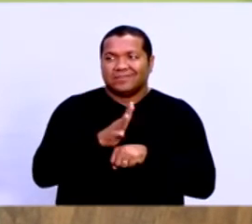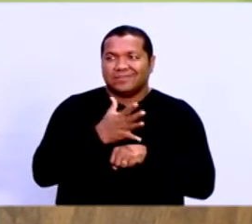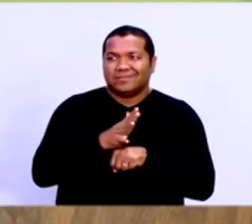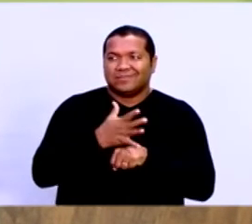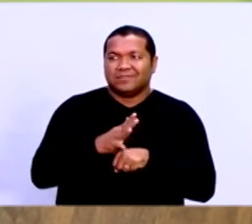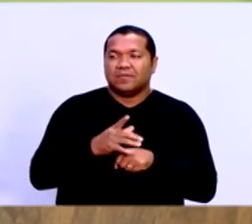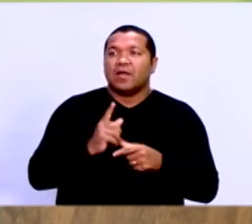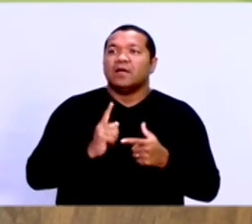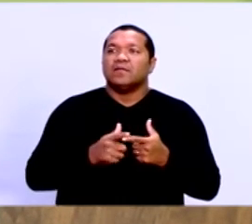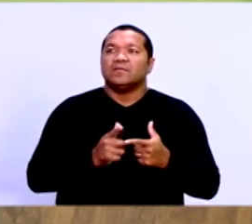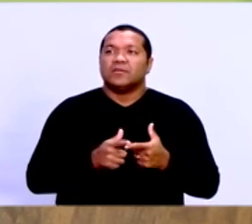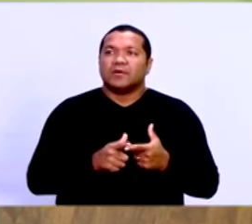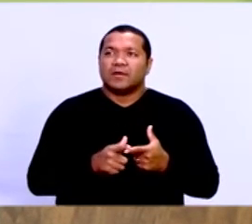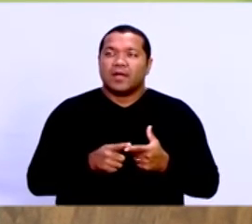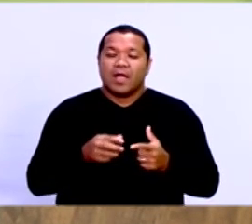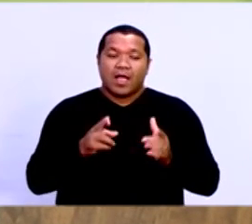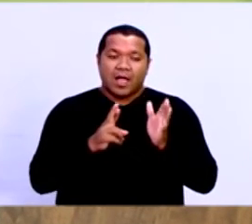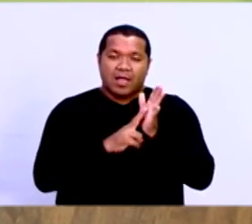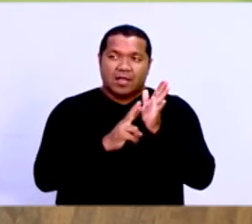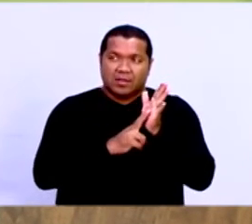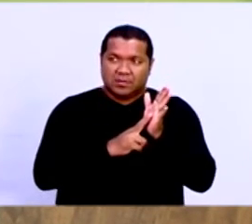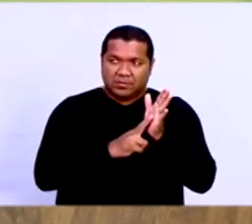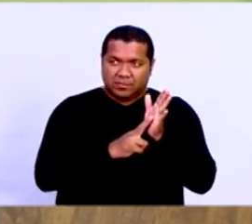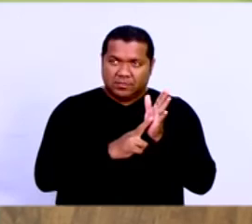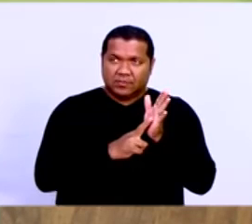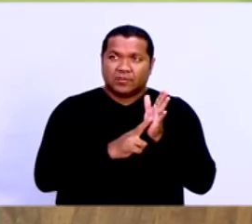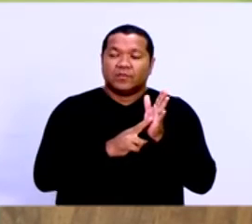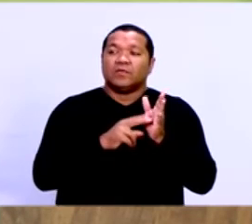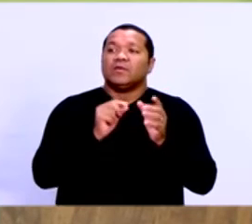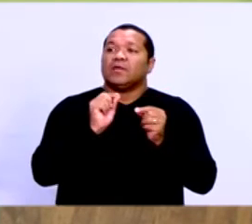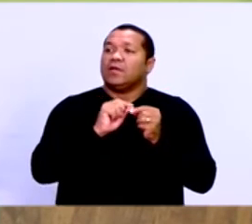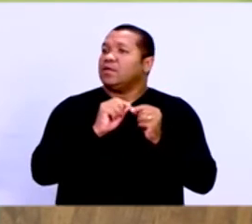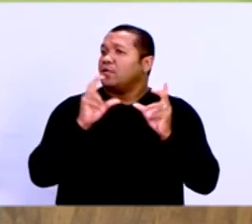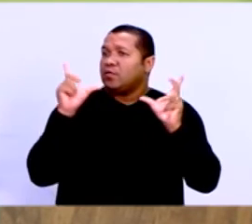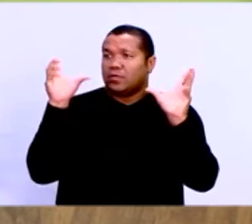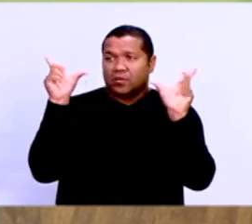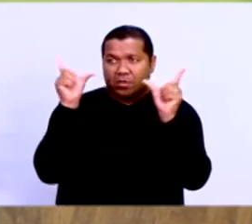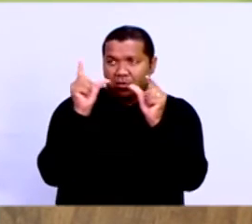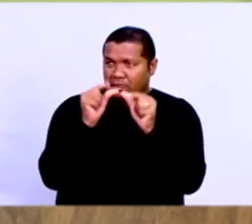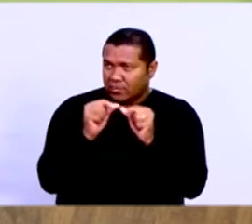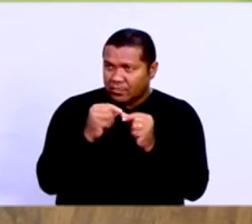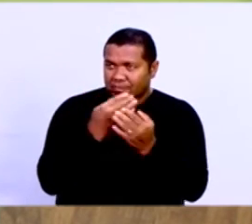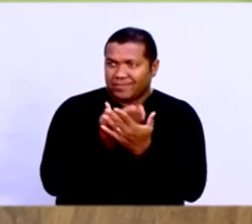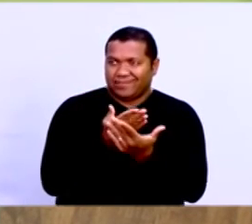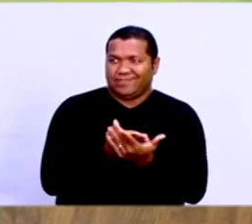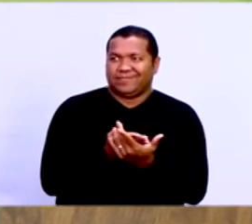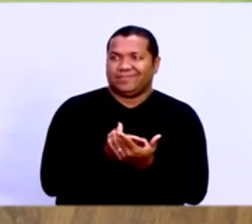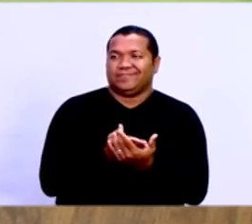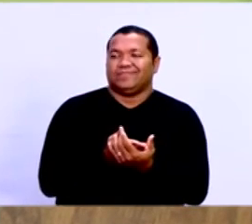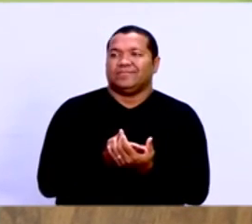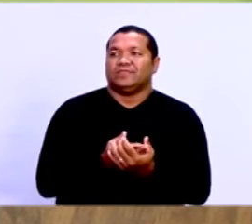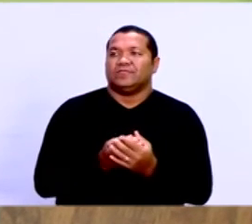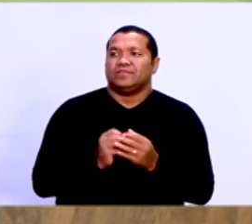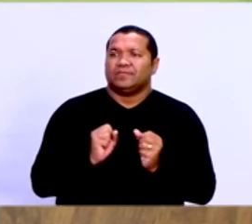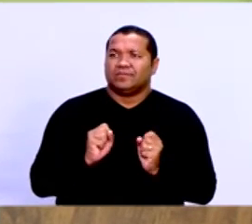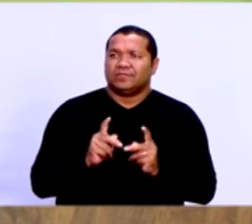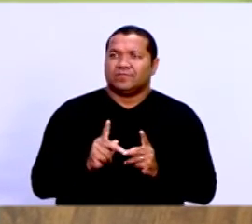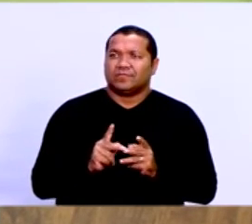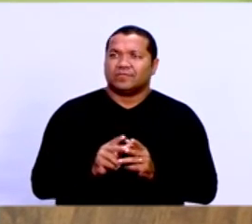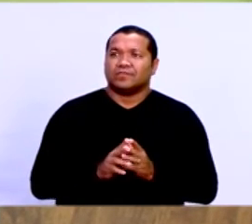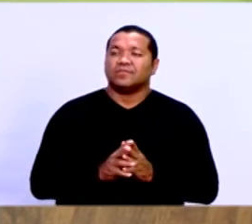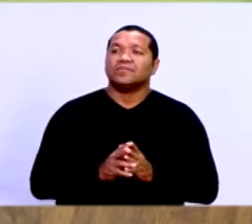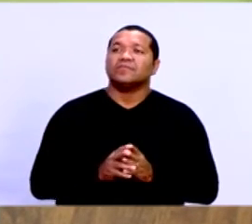porque a resposta dessa atividade é o resumo de toda a aula fiquei então é